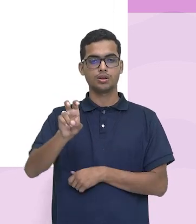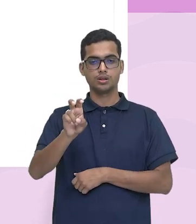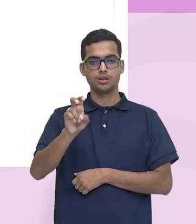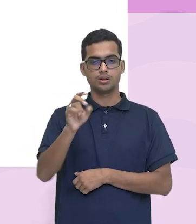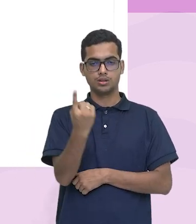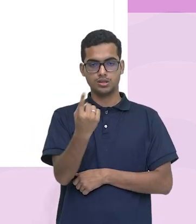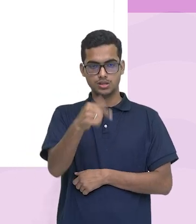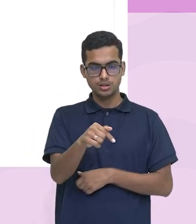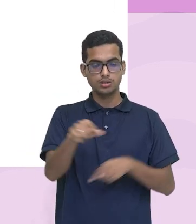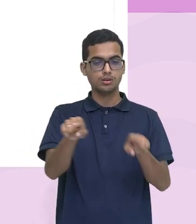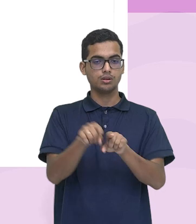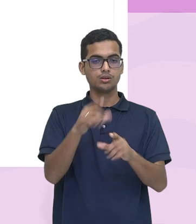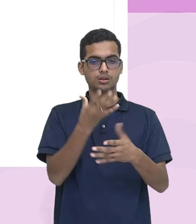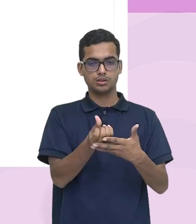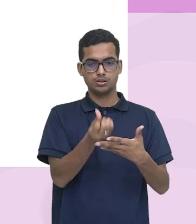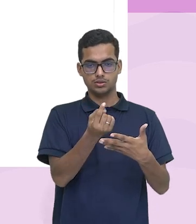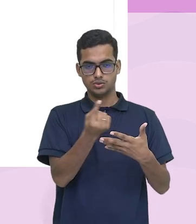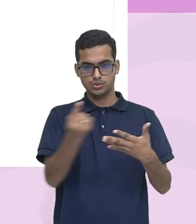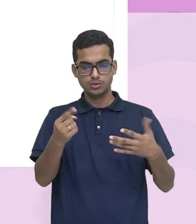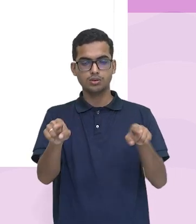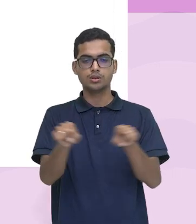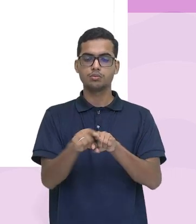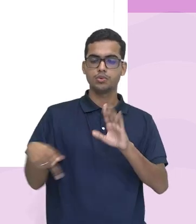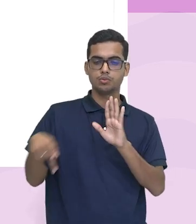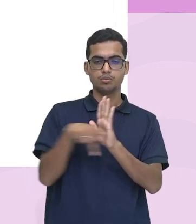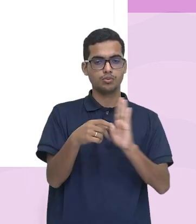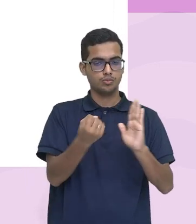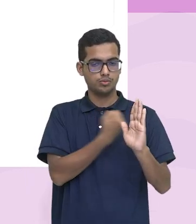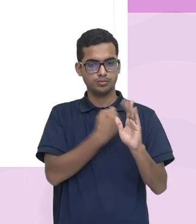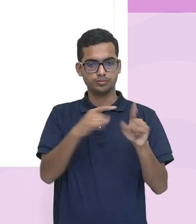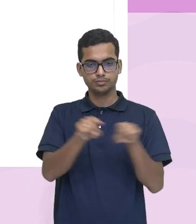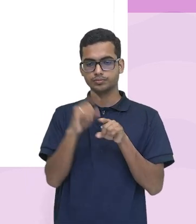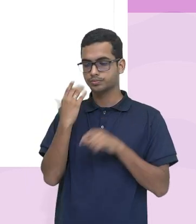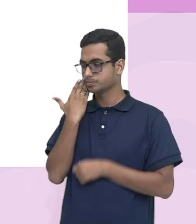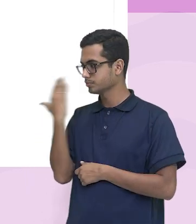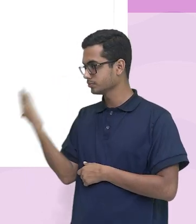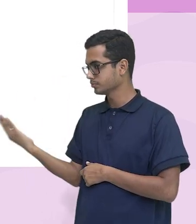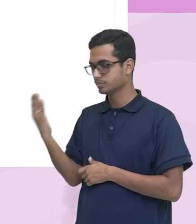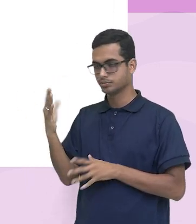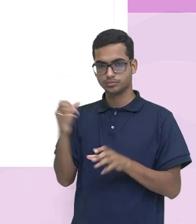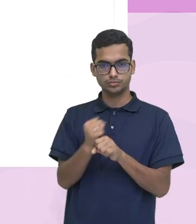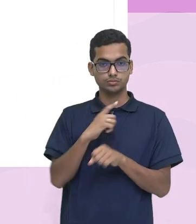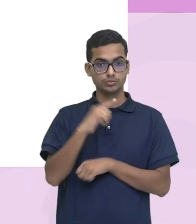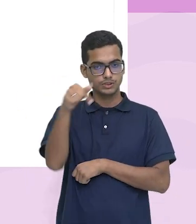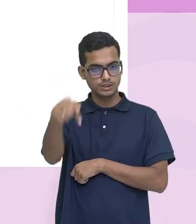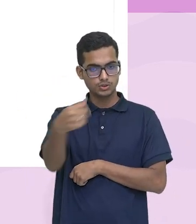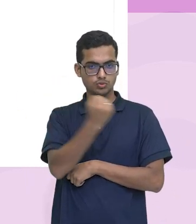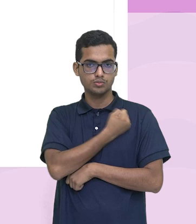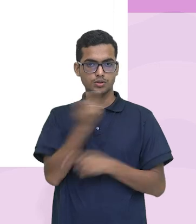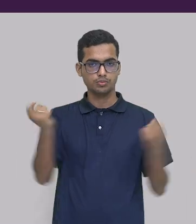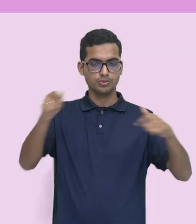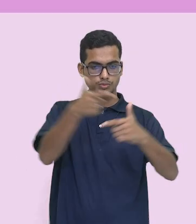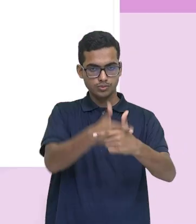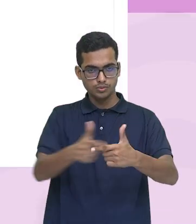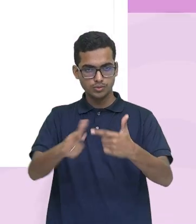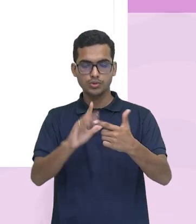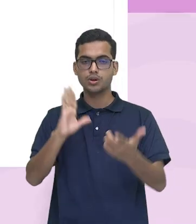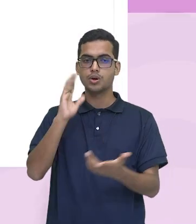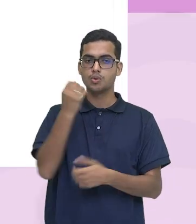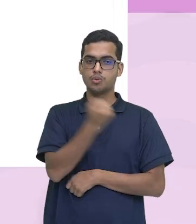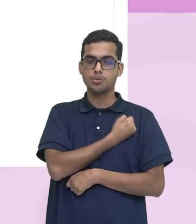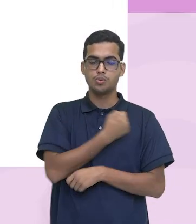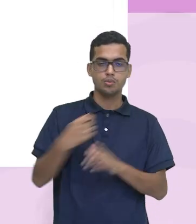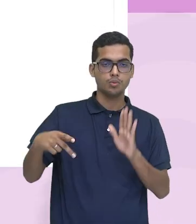611 e ele mesmo, que é o 6.721, então ele é um número composto. E agora a gente vai ver o nosso último